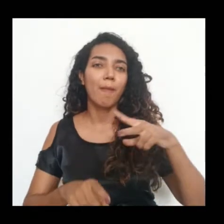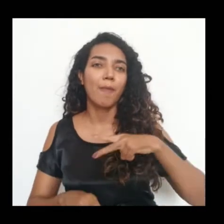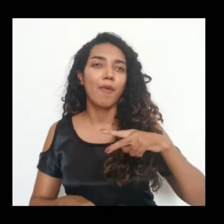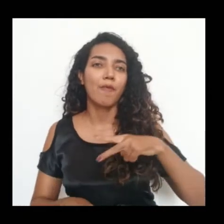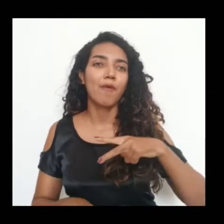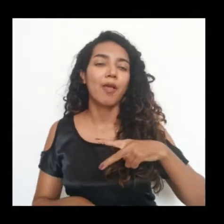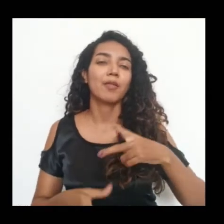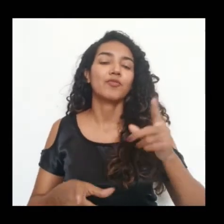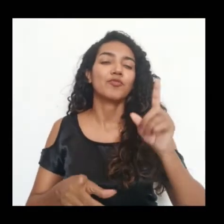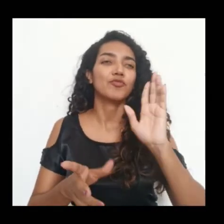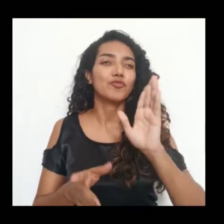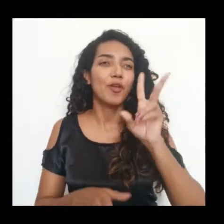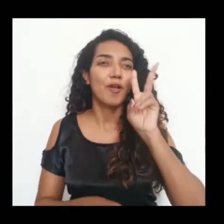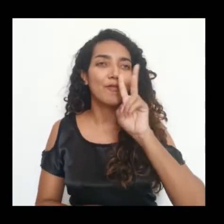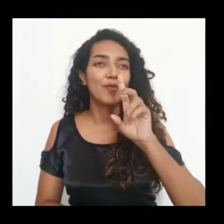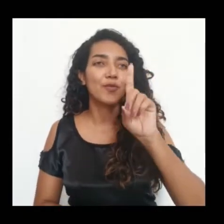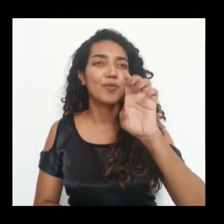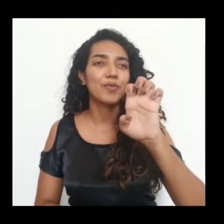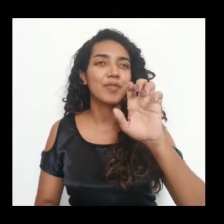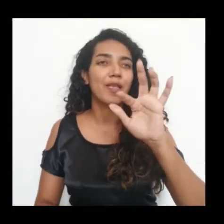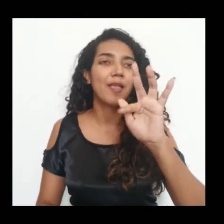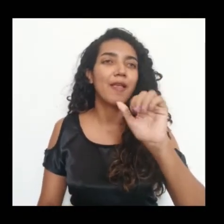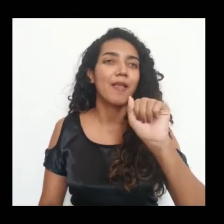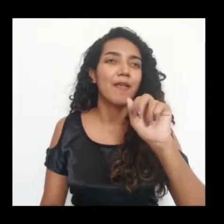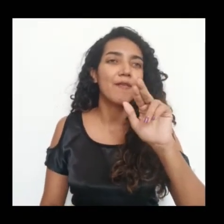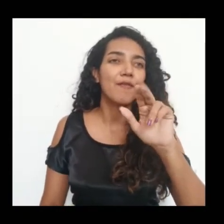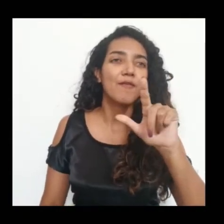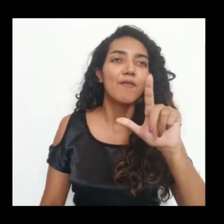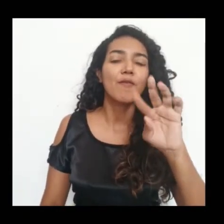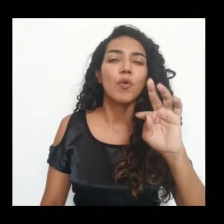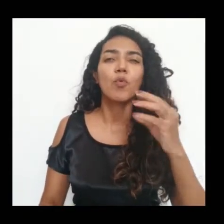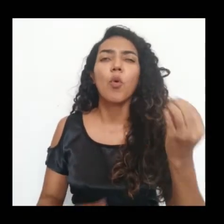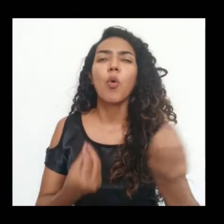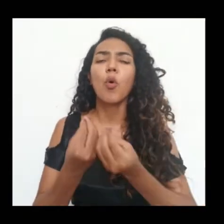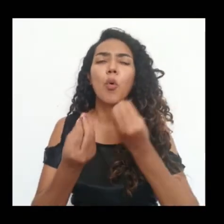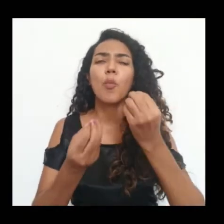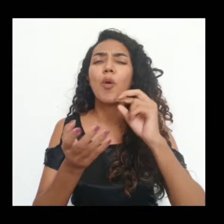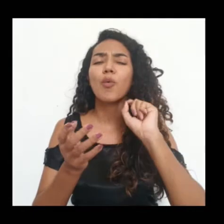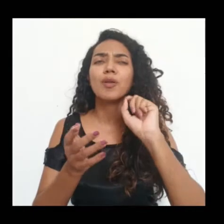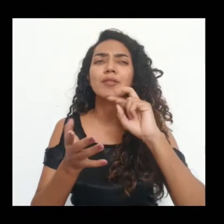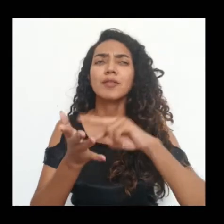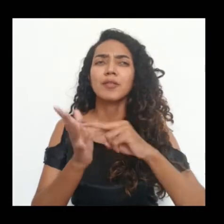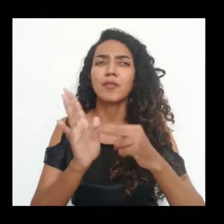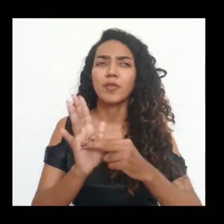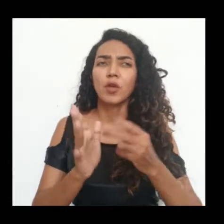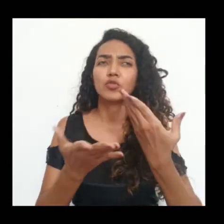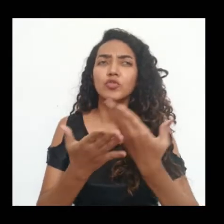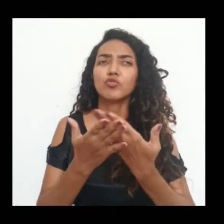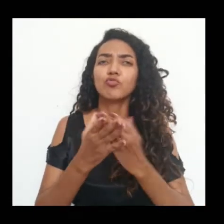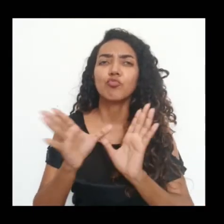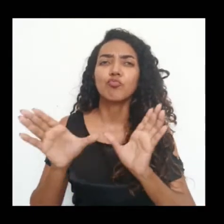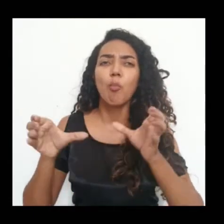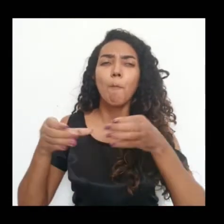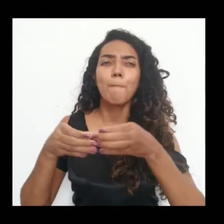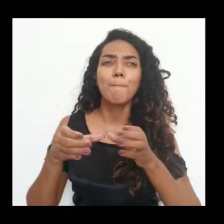fica isso quando a gente está lidando com pacotes? Tá? Então, obviamente, quando a gente